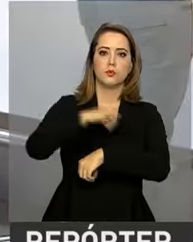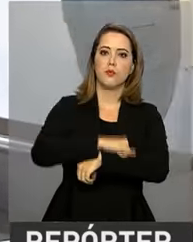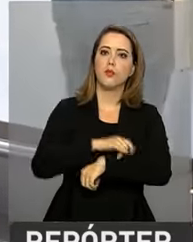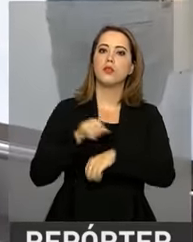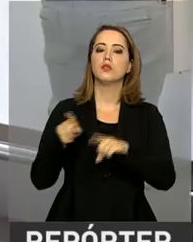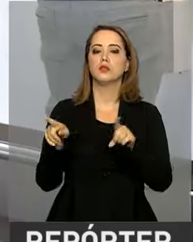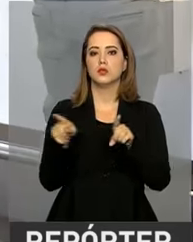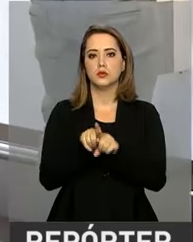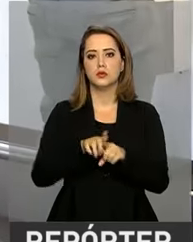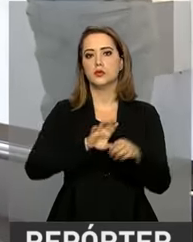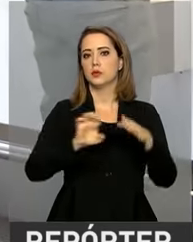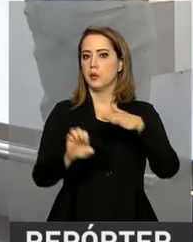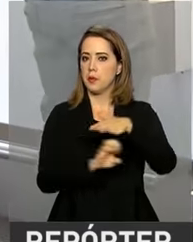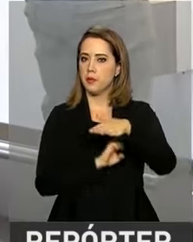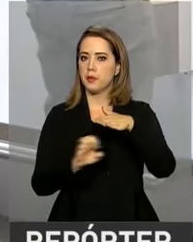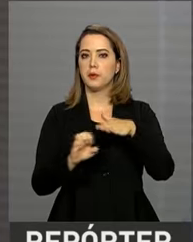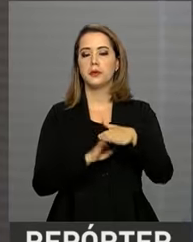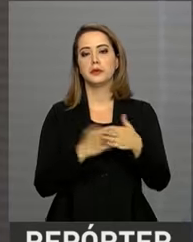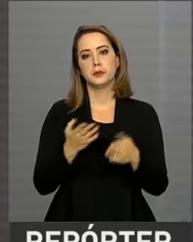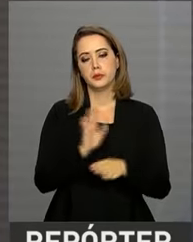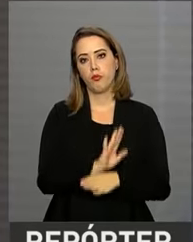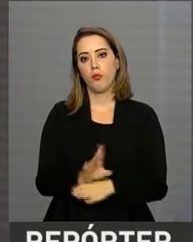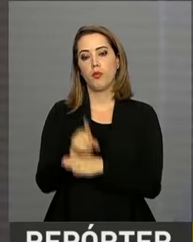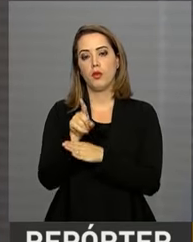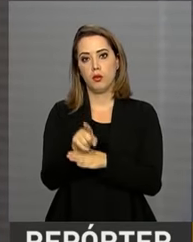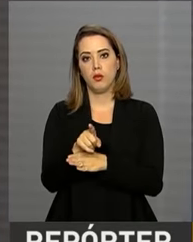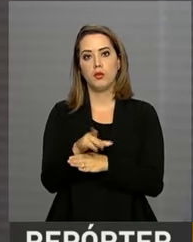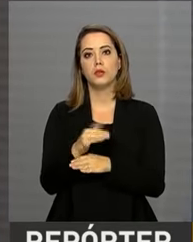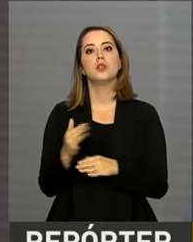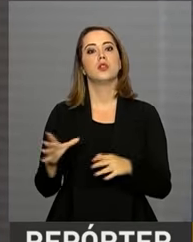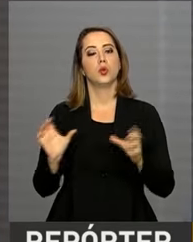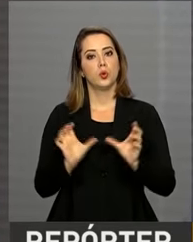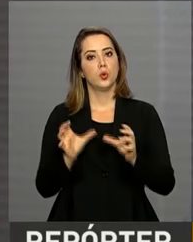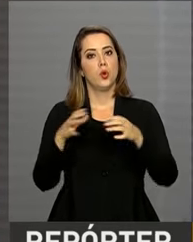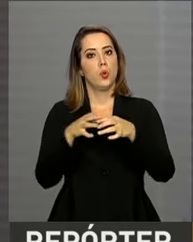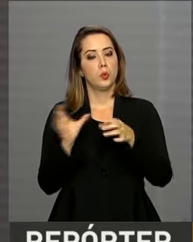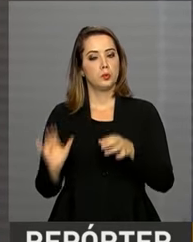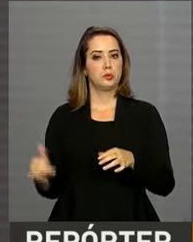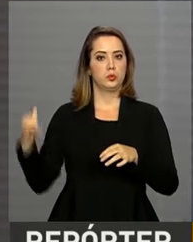e empresas de serviços auxiliares. As companhias aéreas também vão reforçar